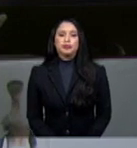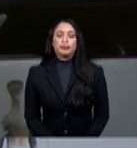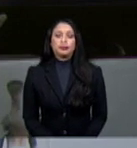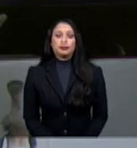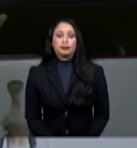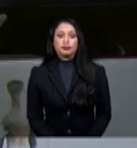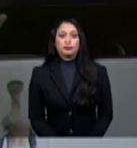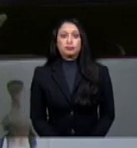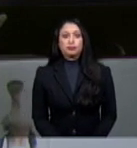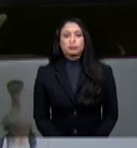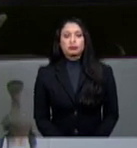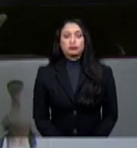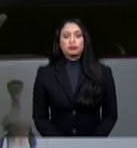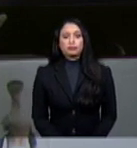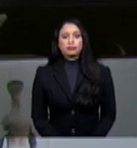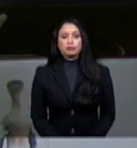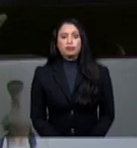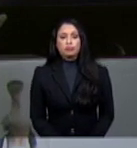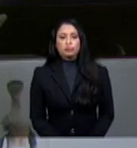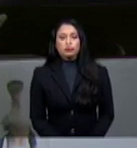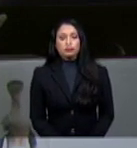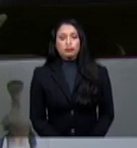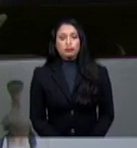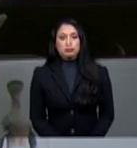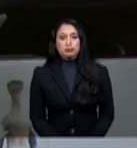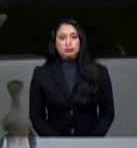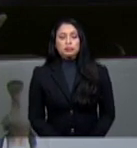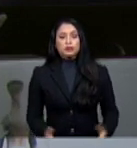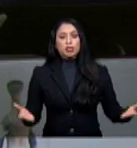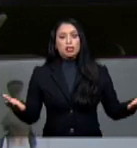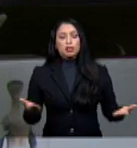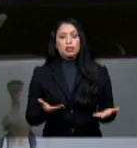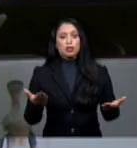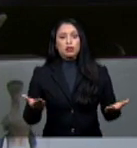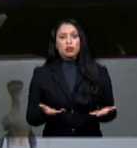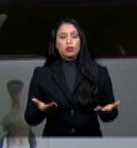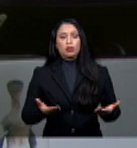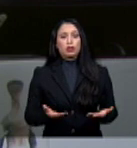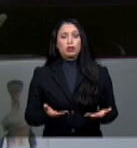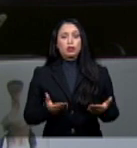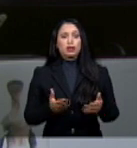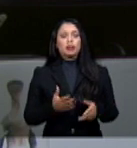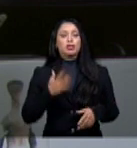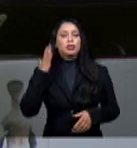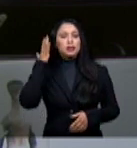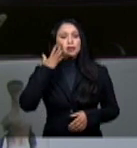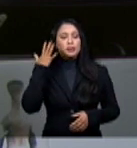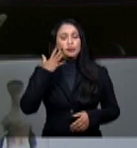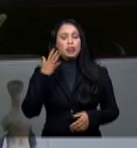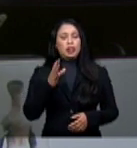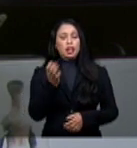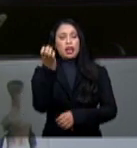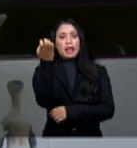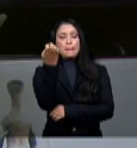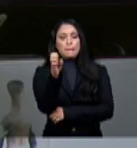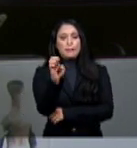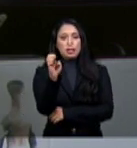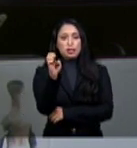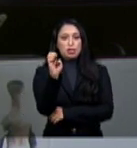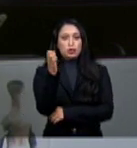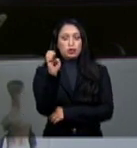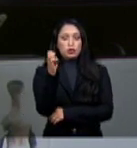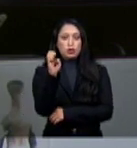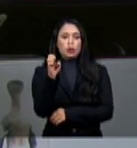Eu vou passar a palavra, na sequência, à embaixadora Jennifer May, cujo tema é o